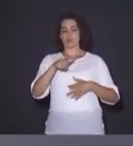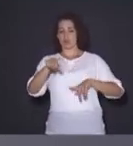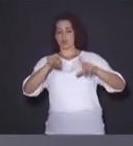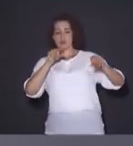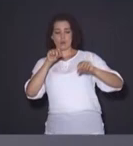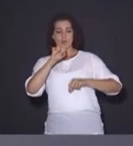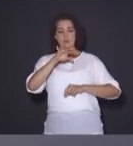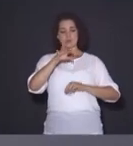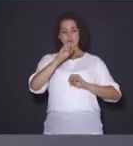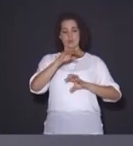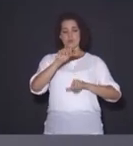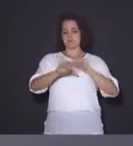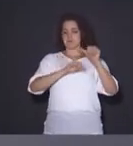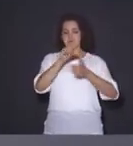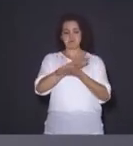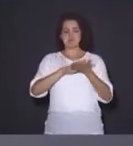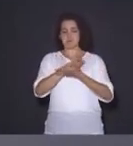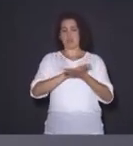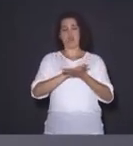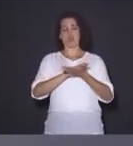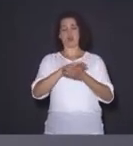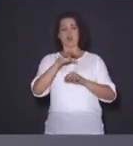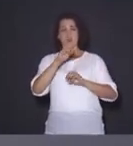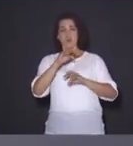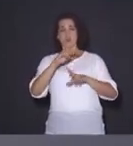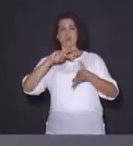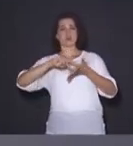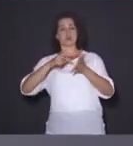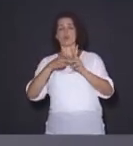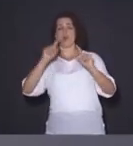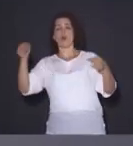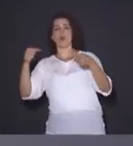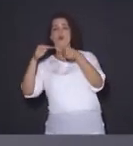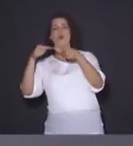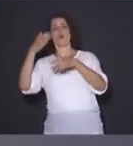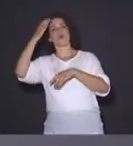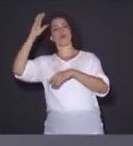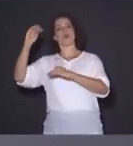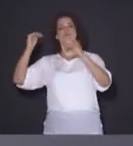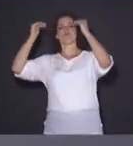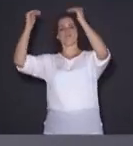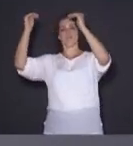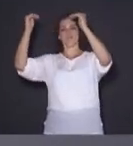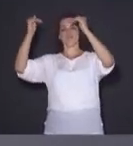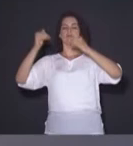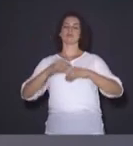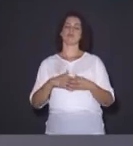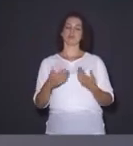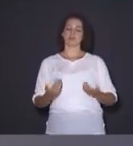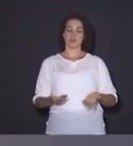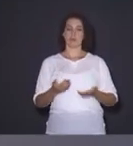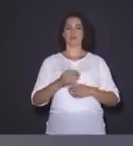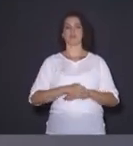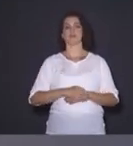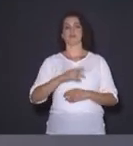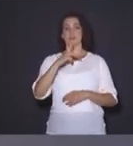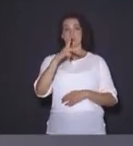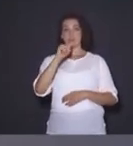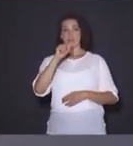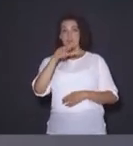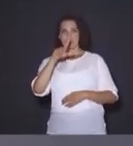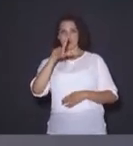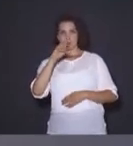transformadora a educação tem um lado que é o lado da cultura dominante e paulo freire não é à toa que ele é tão